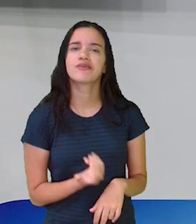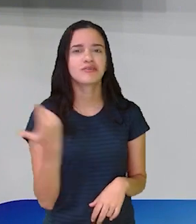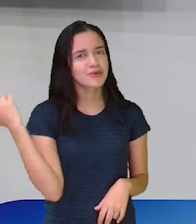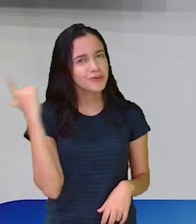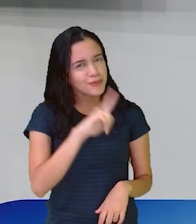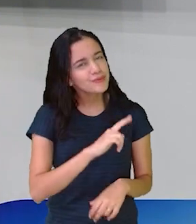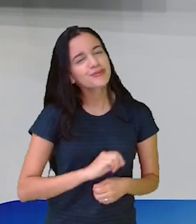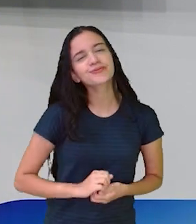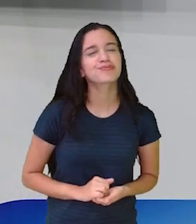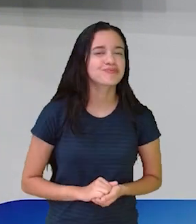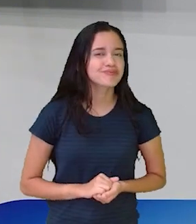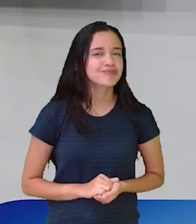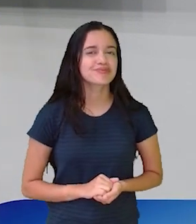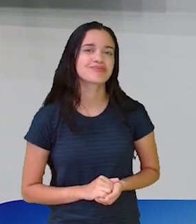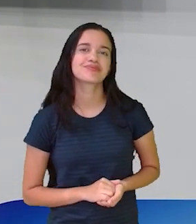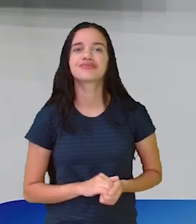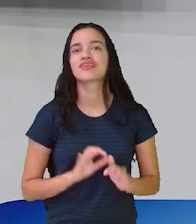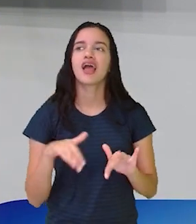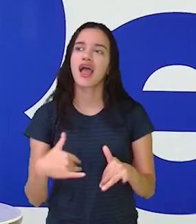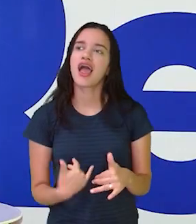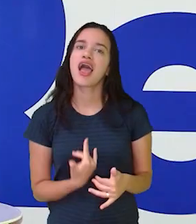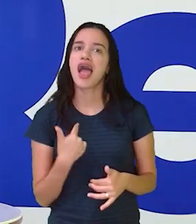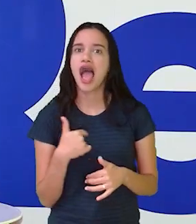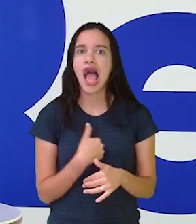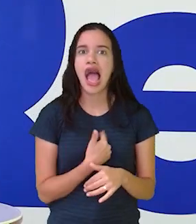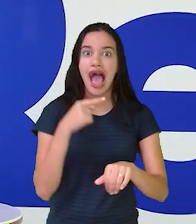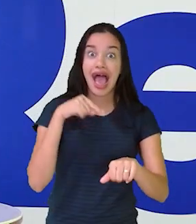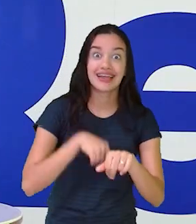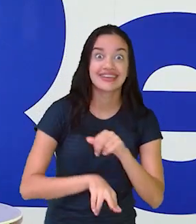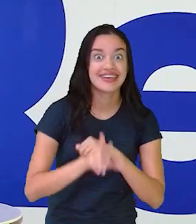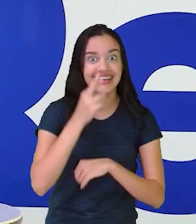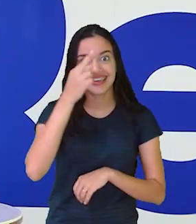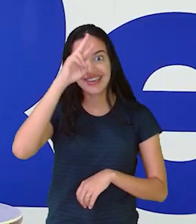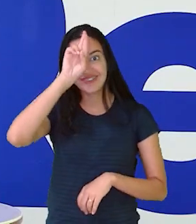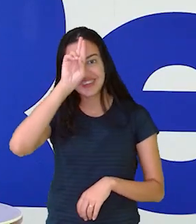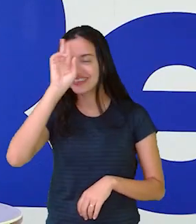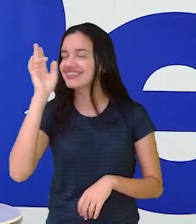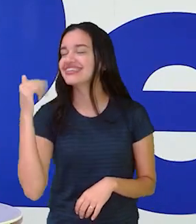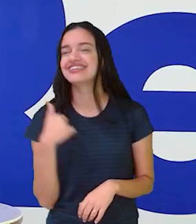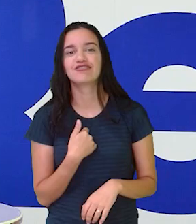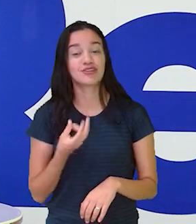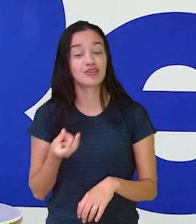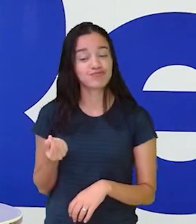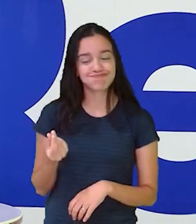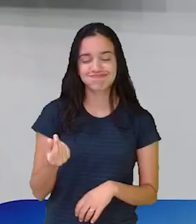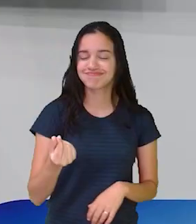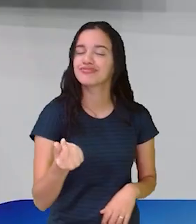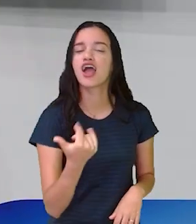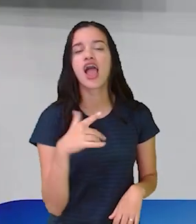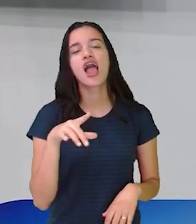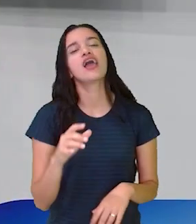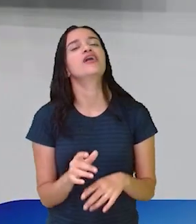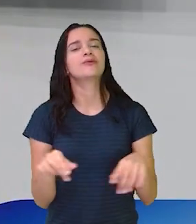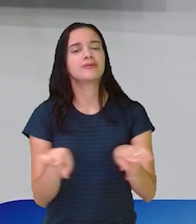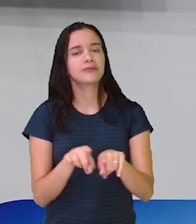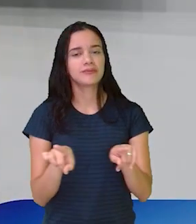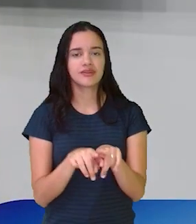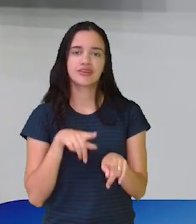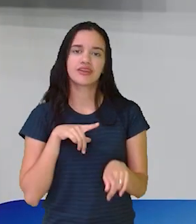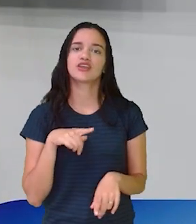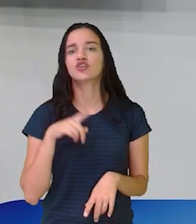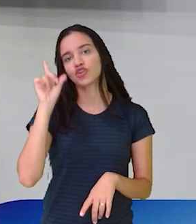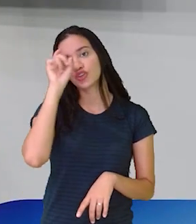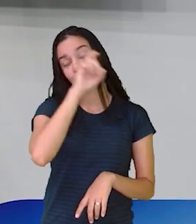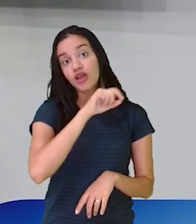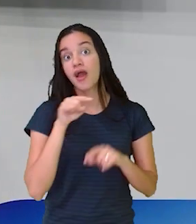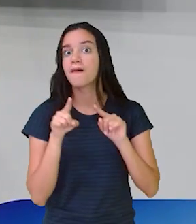consegue? Será, minha gente? A aula não vai ser até meio-dia, não. Vai ser eterna, viu? Eu também tenho um pouco de dificuldade, mas eu